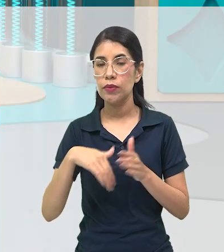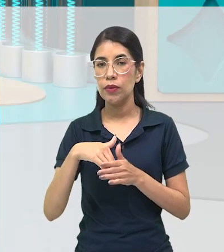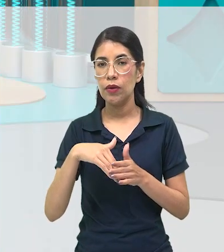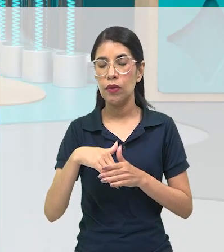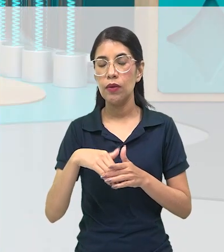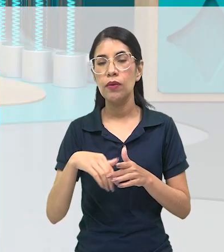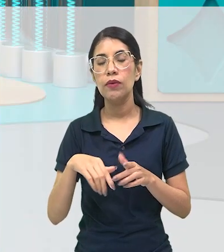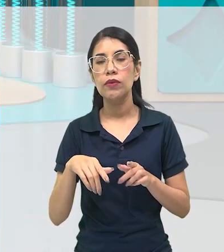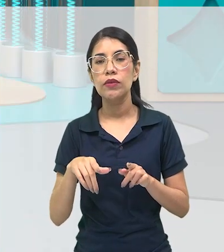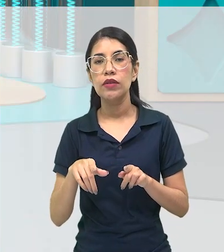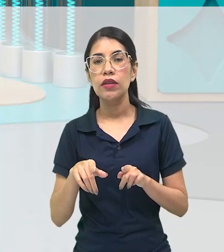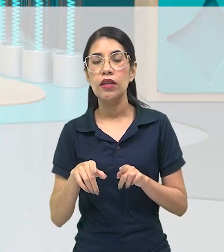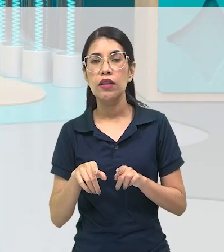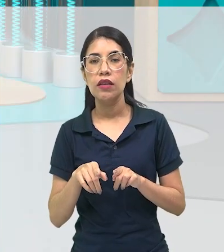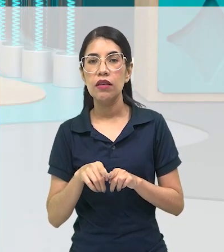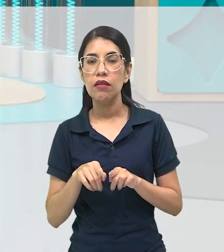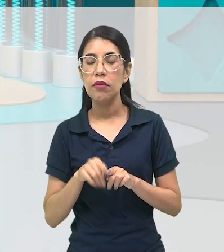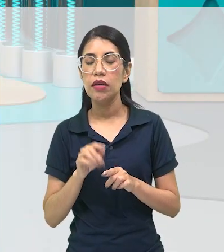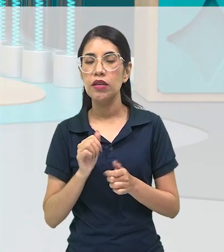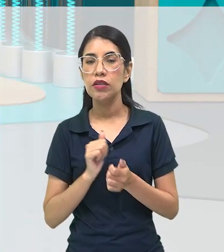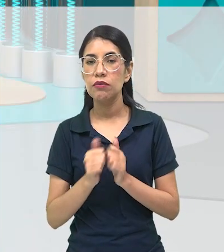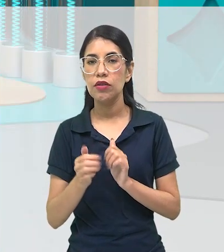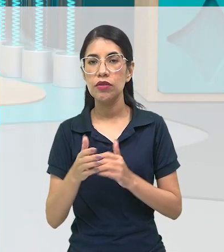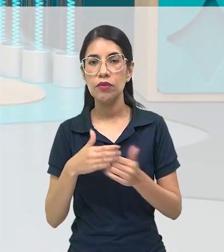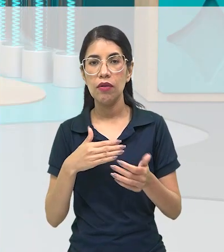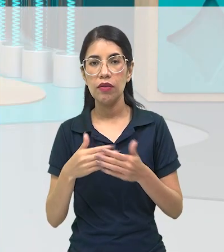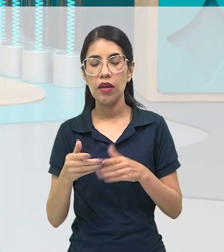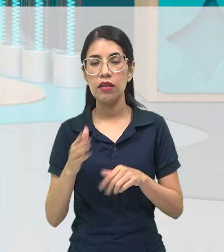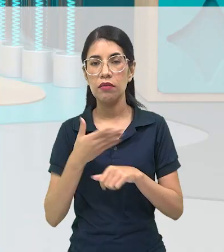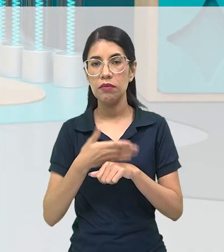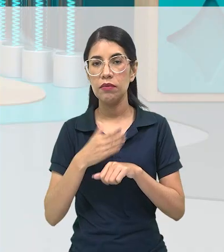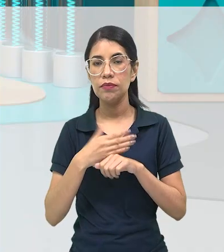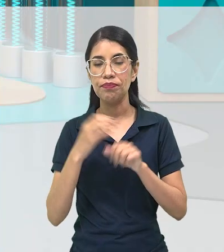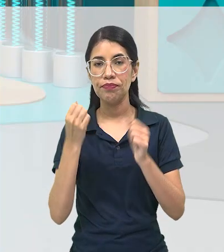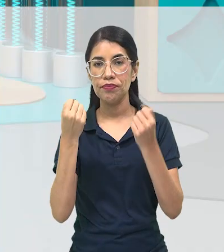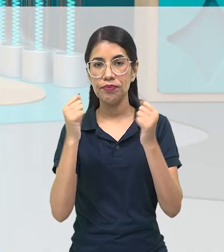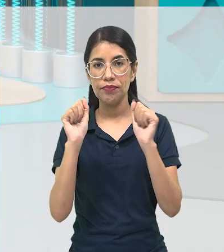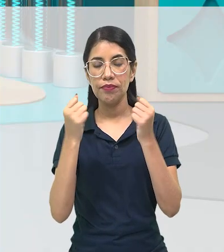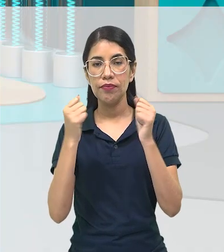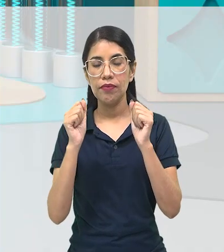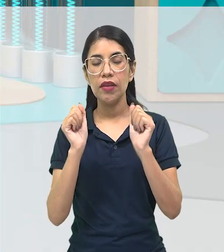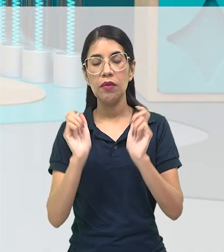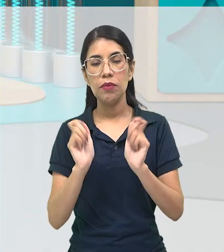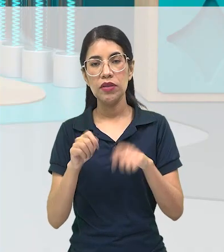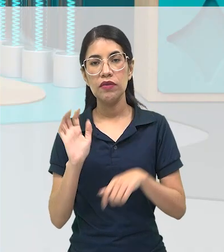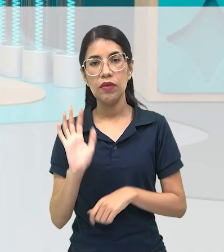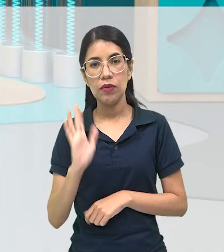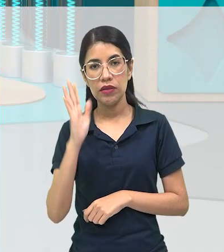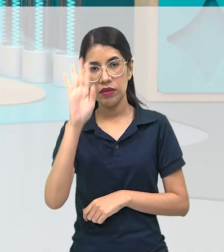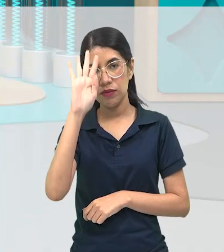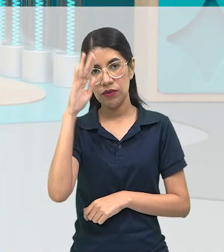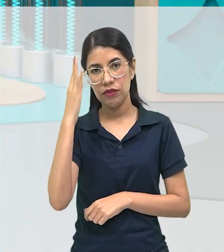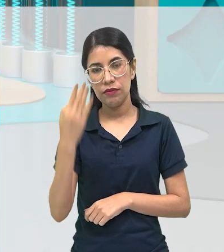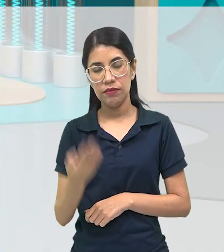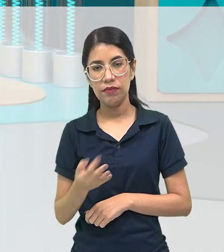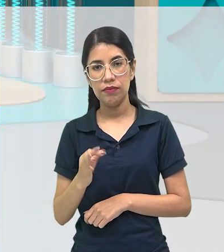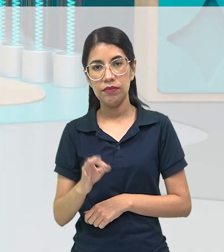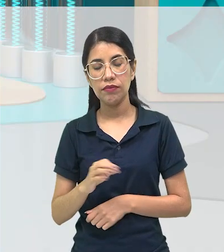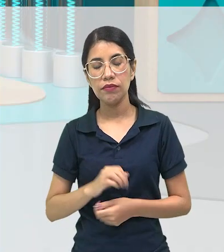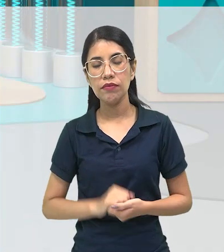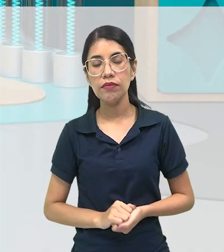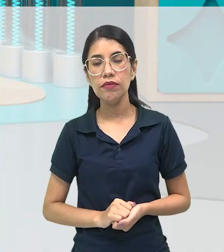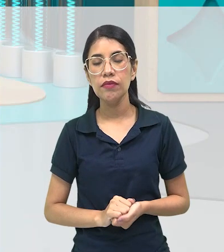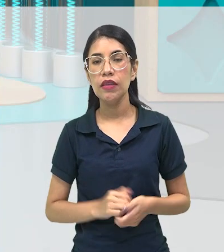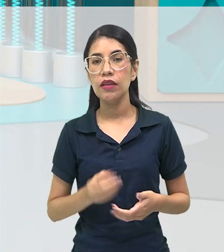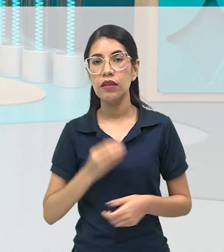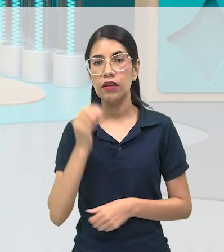num futebol, em algum esporte, numa prática de atividades físicas, pode acontecer o caso do desmaio. Mas a gente vai